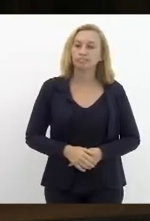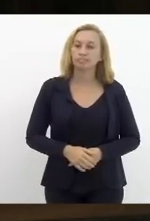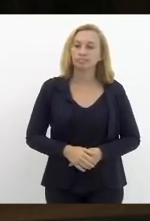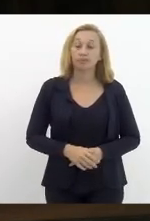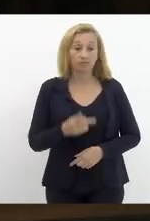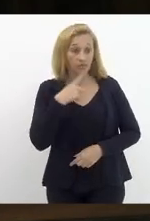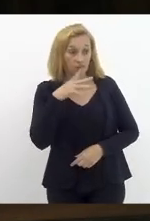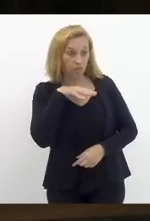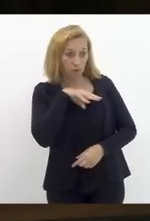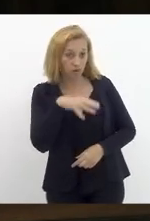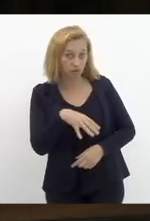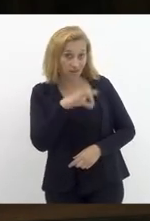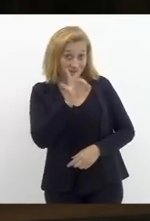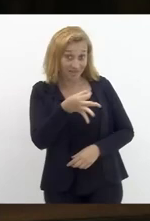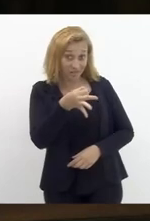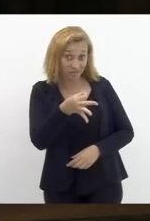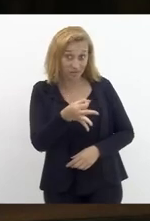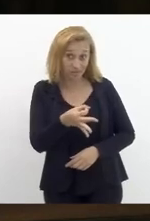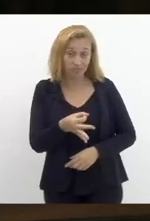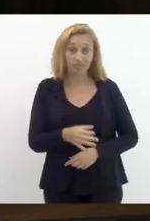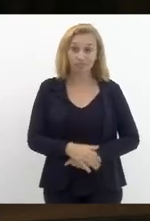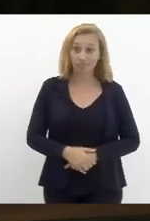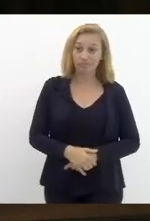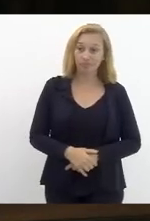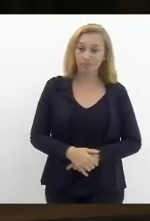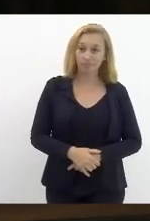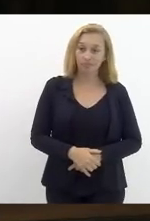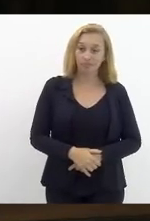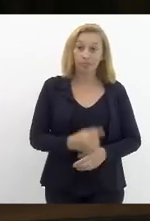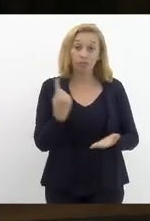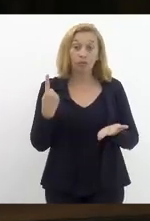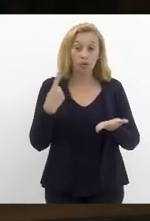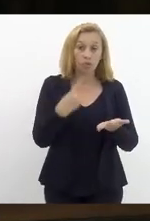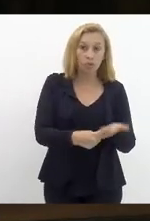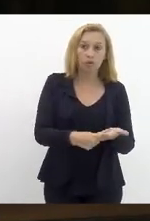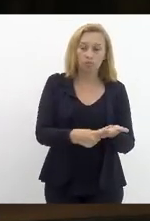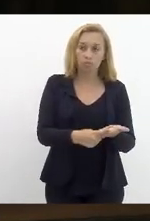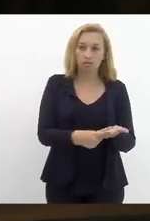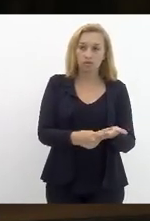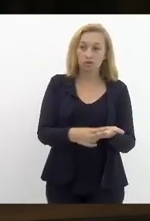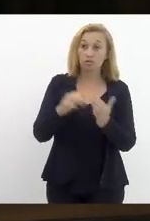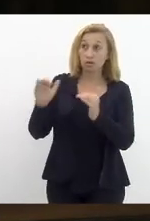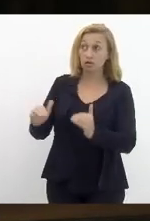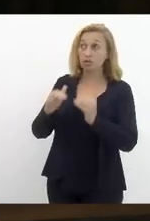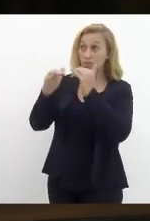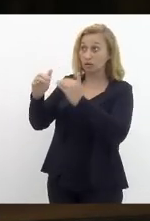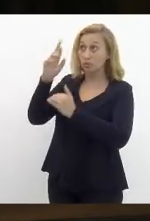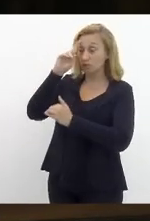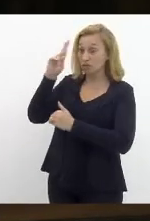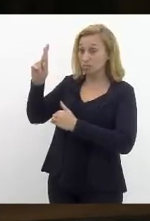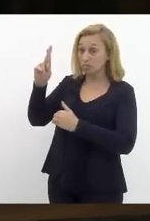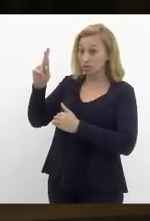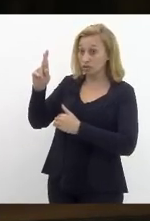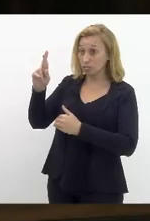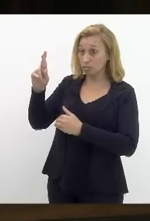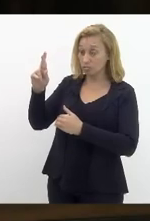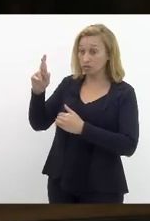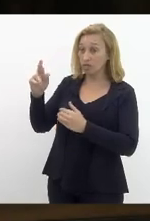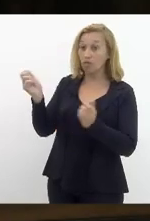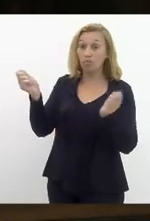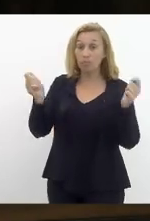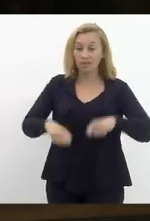Falar o português bem direitinho aqui. Esse é um compromisso que Vossa Excelência tem competência e